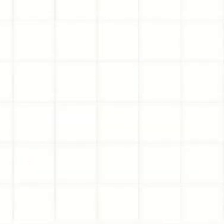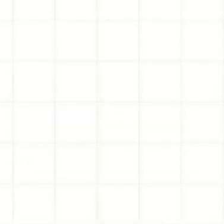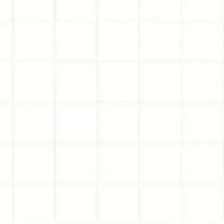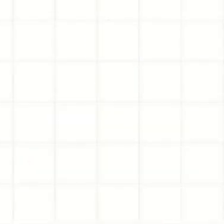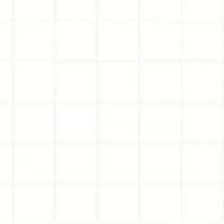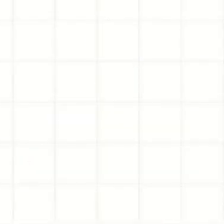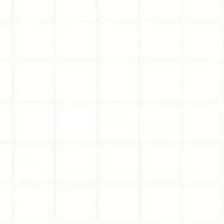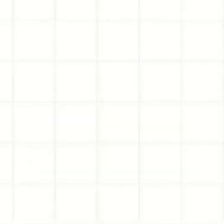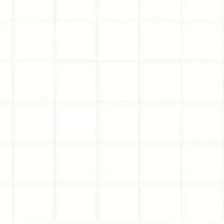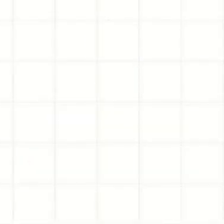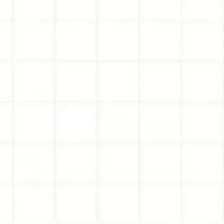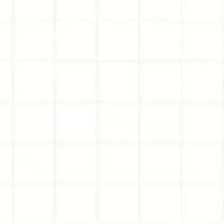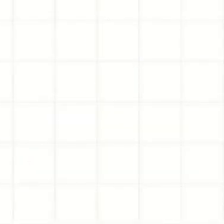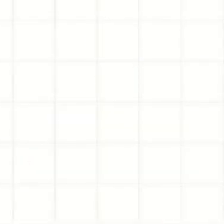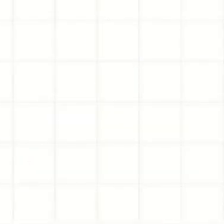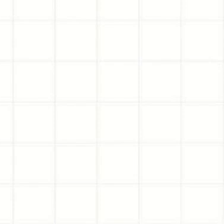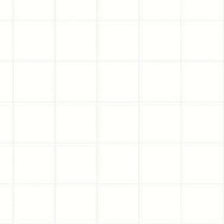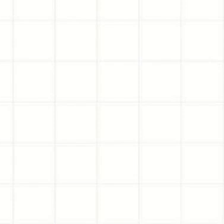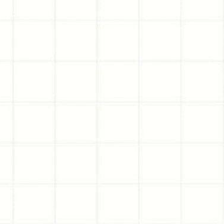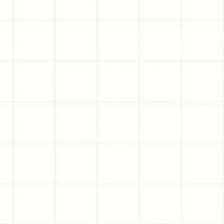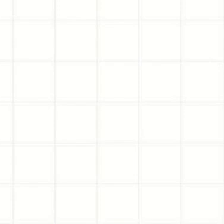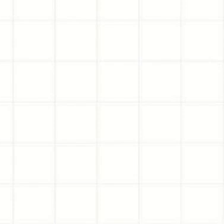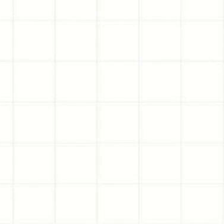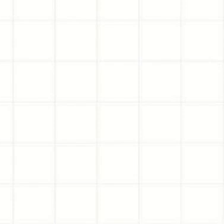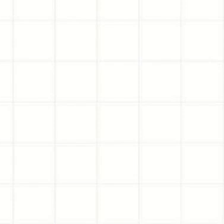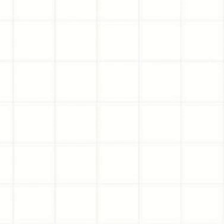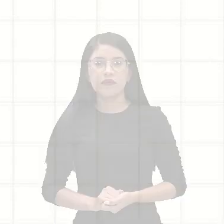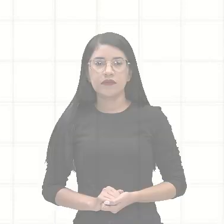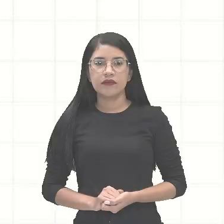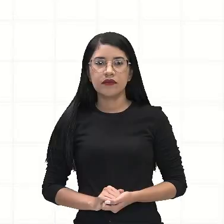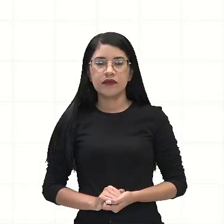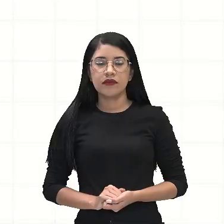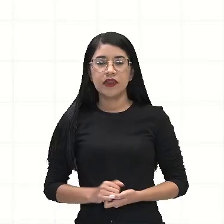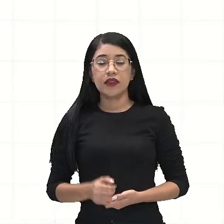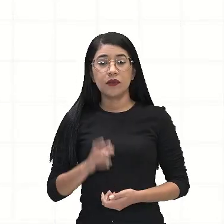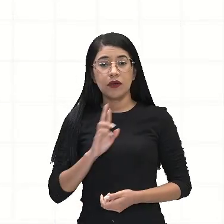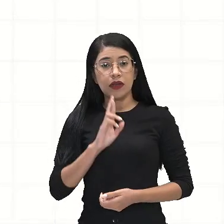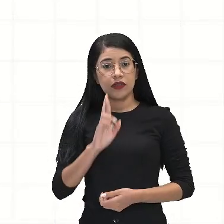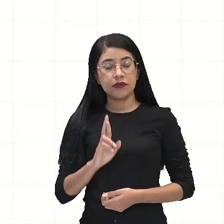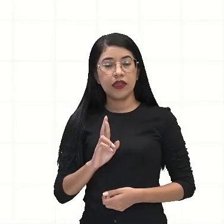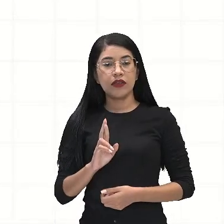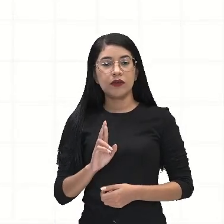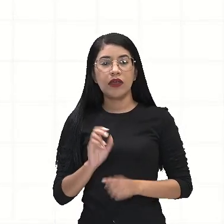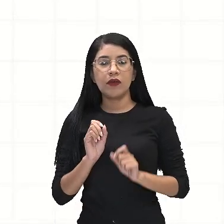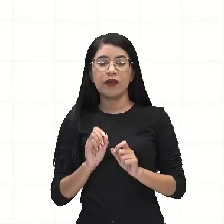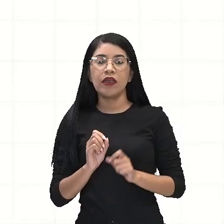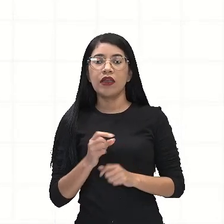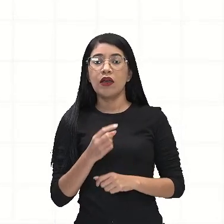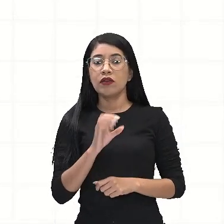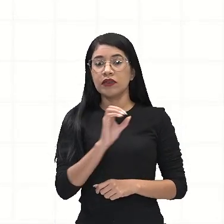que o resultado é zero. Quando que eu multiplico dois números e o resultado deles é zero? Ou 1 é zero, ou seja, ou x é